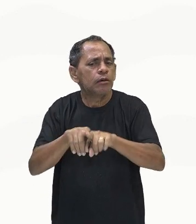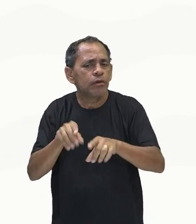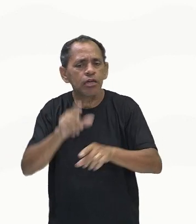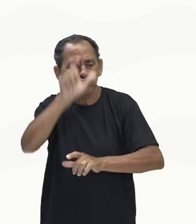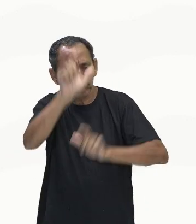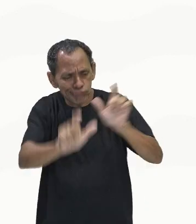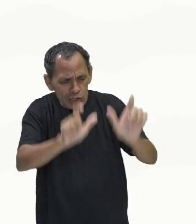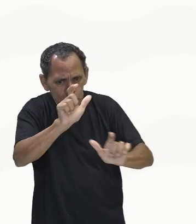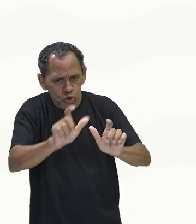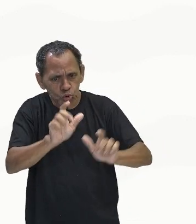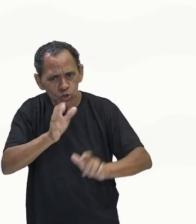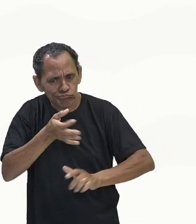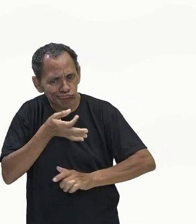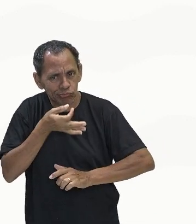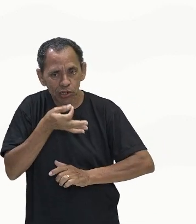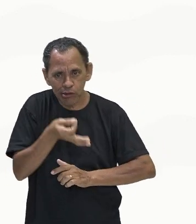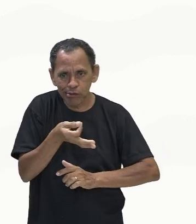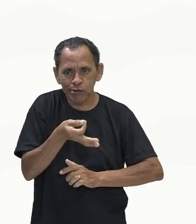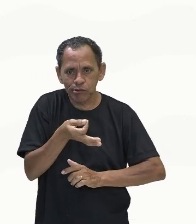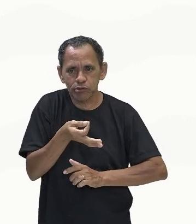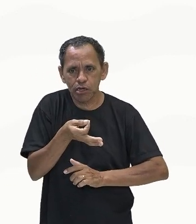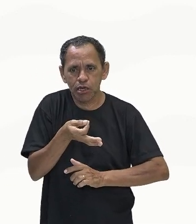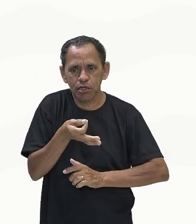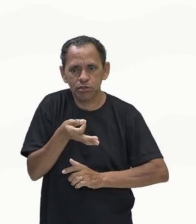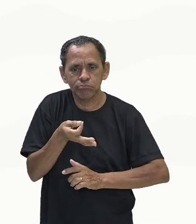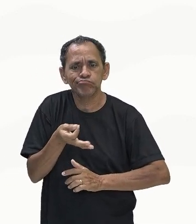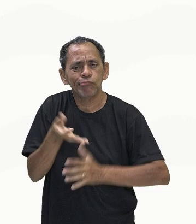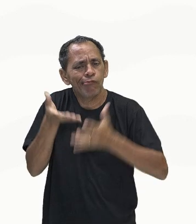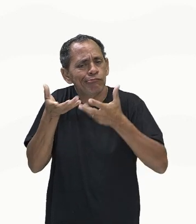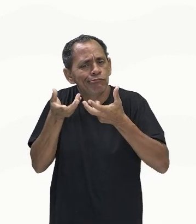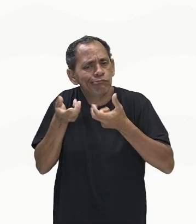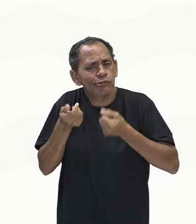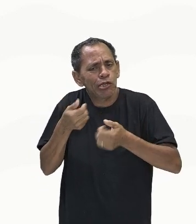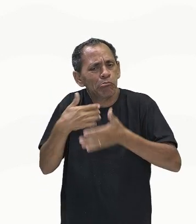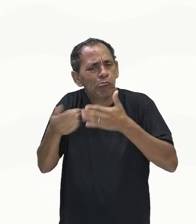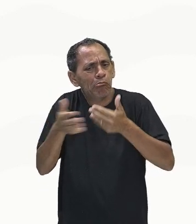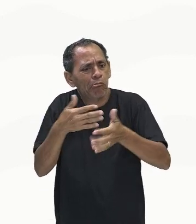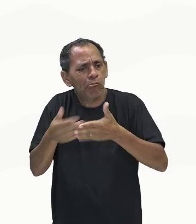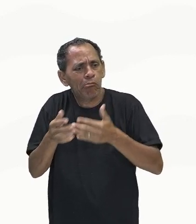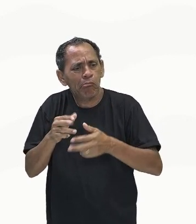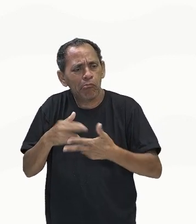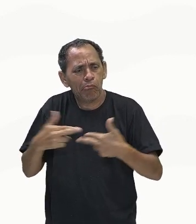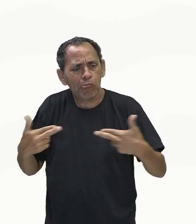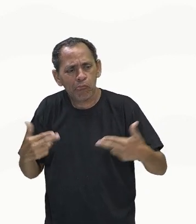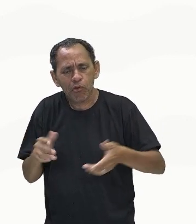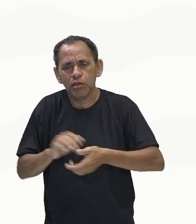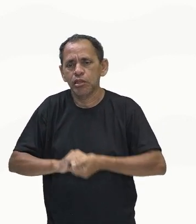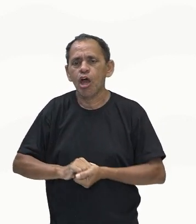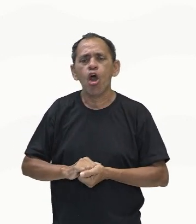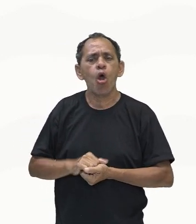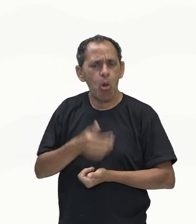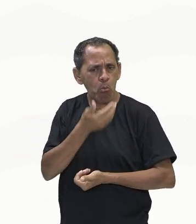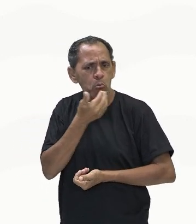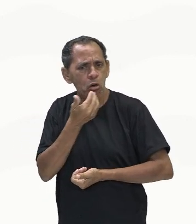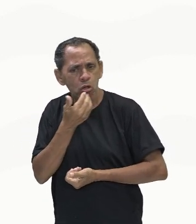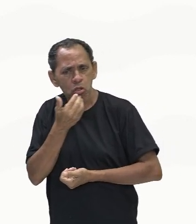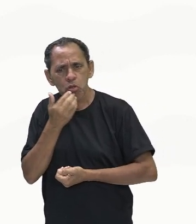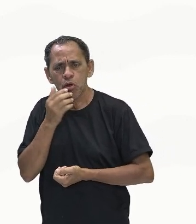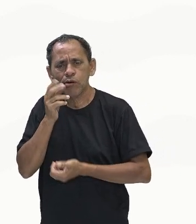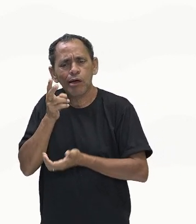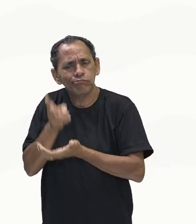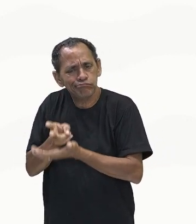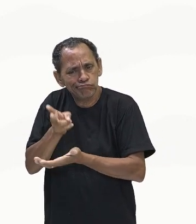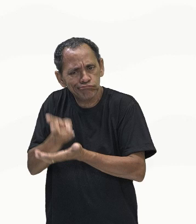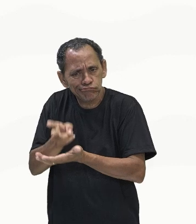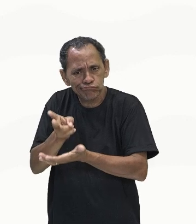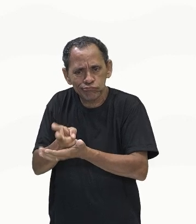pessoas críticas, tá? Não aceitam qualquer coisa, né? Sempre estão buscando melhorar cada vez mais e participativos